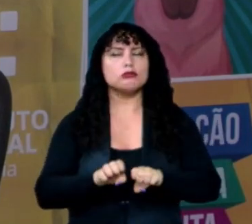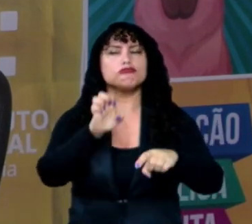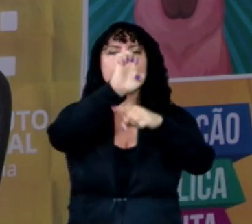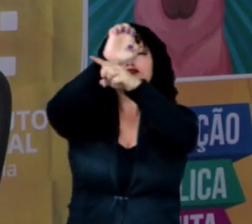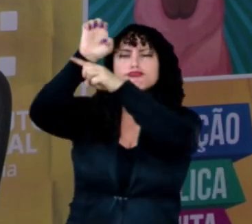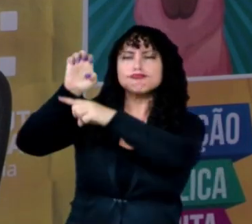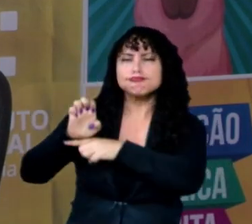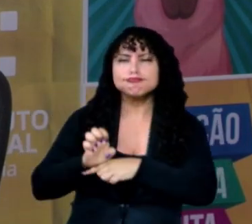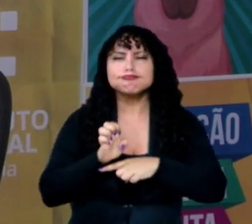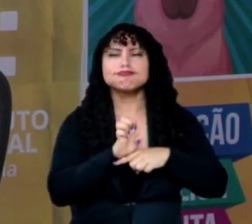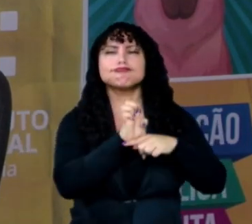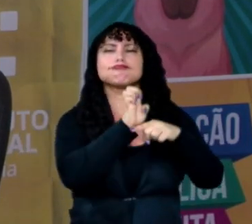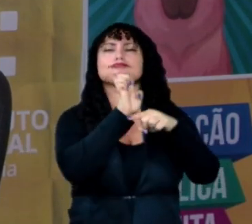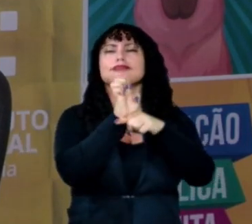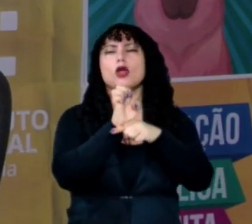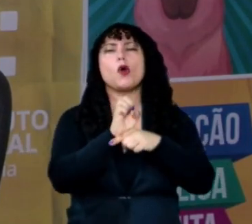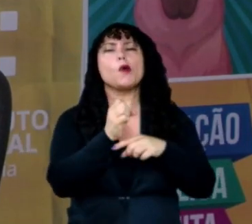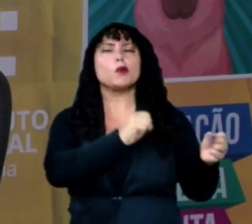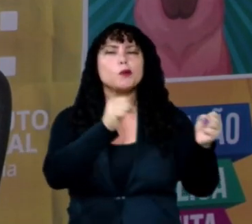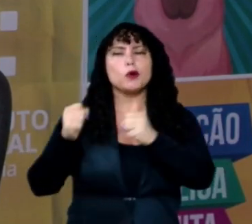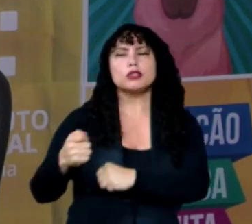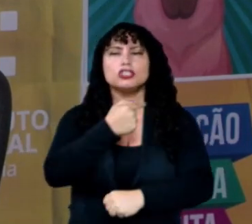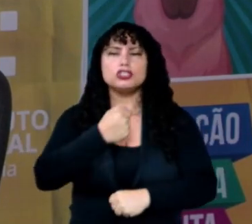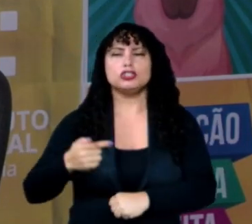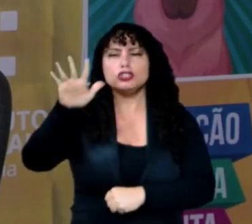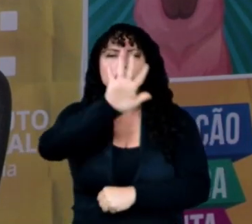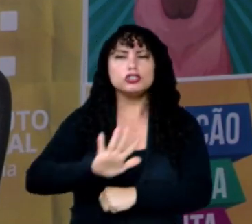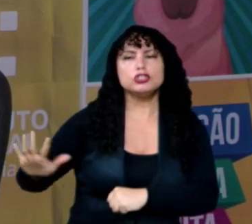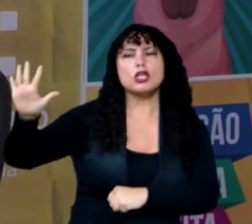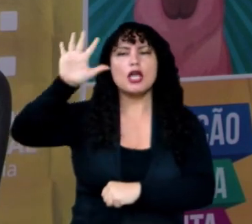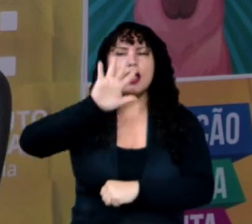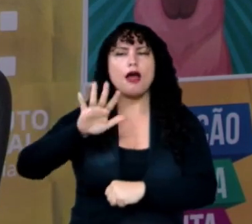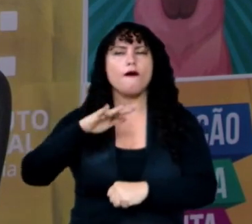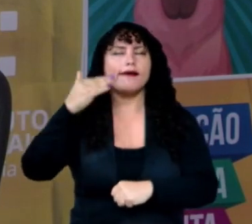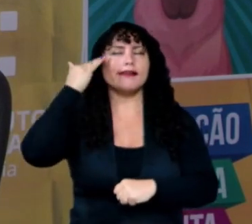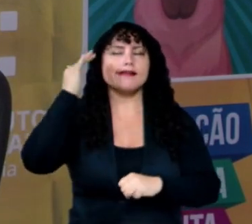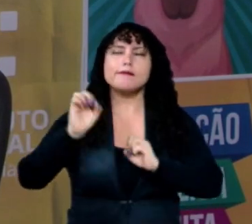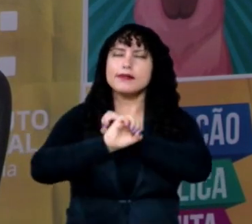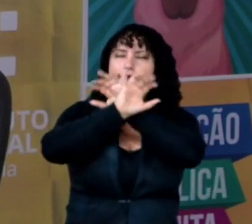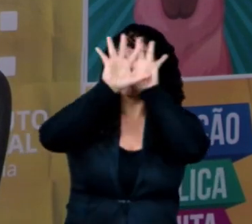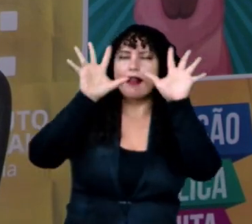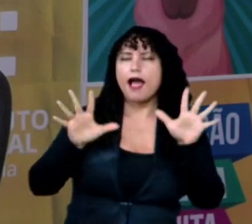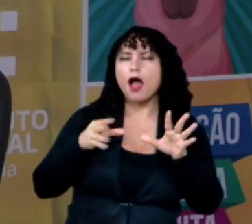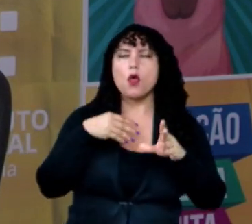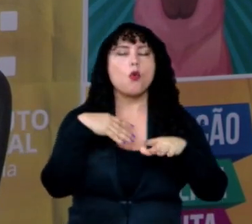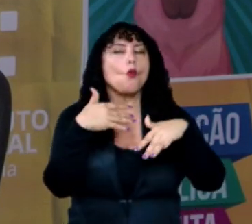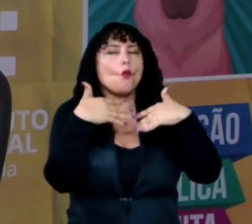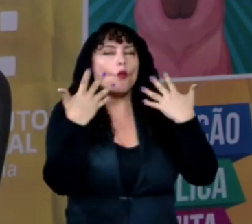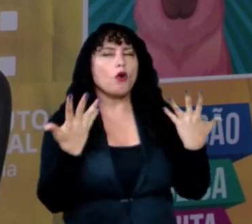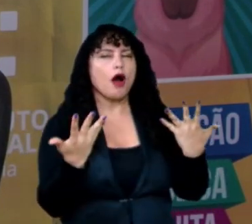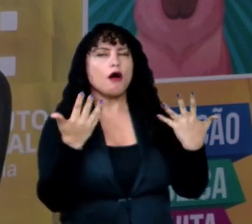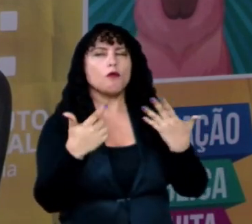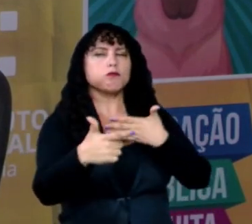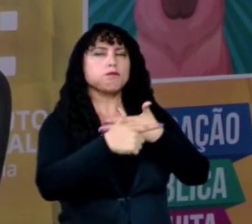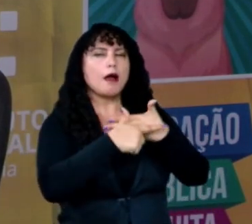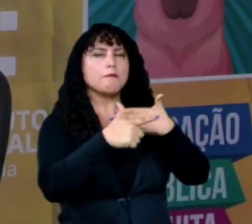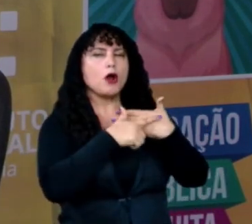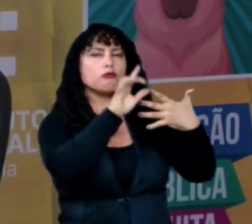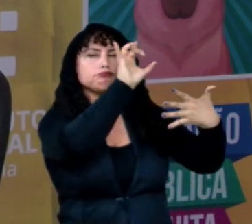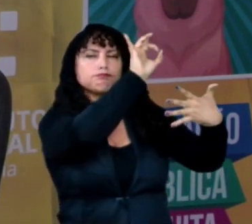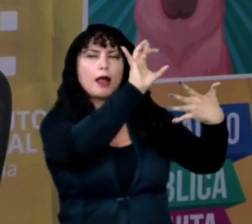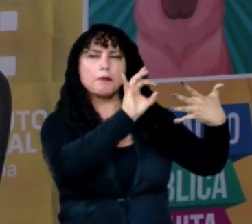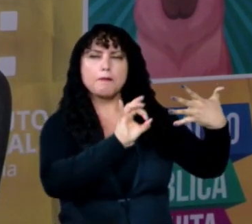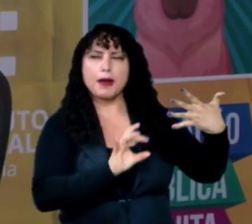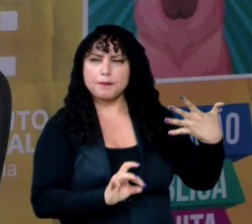as estruturas do poder público de uma forma geral, ele consegue entender melhor quais são os papéis de cada um